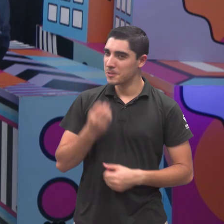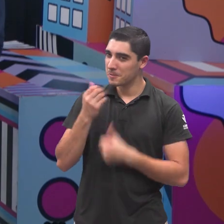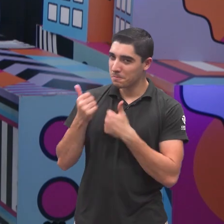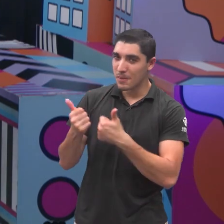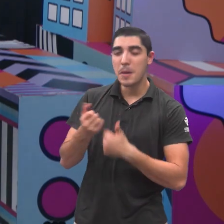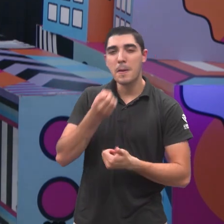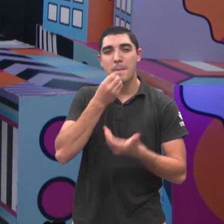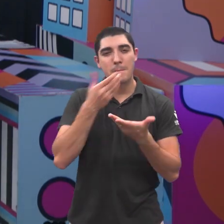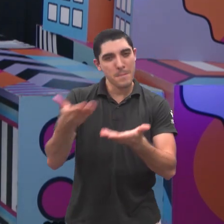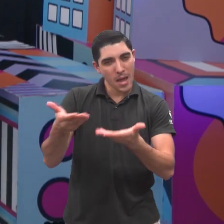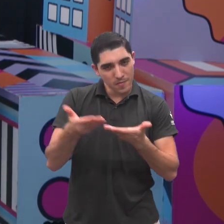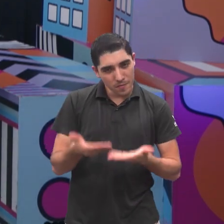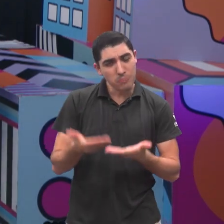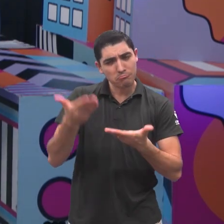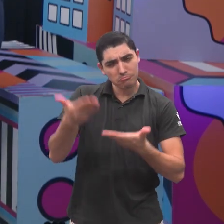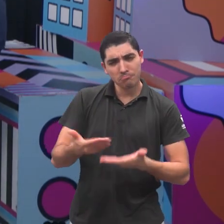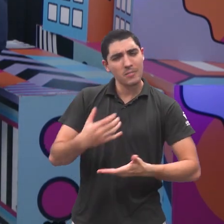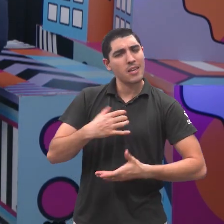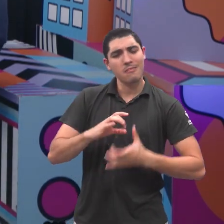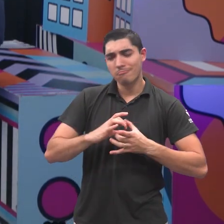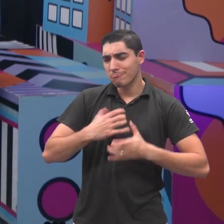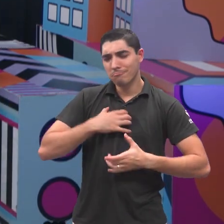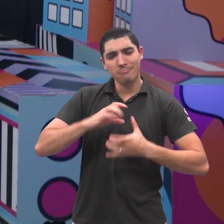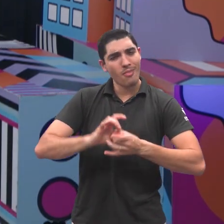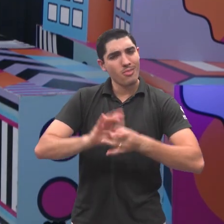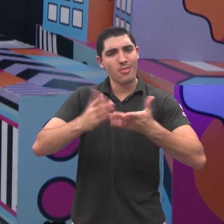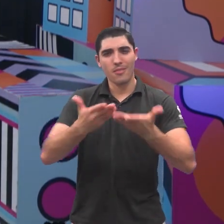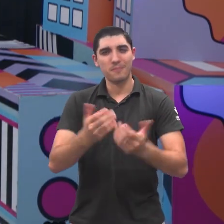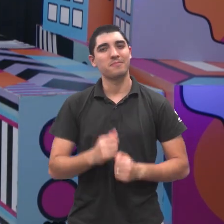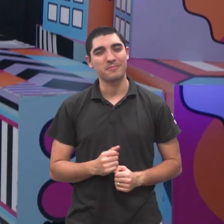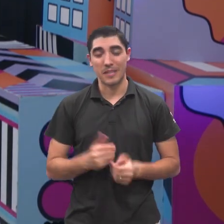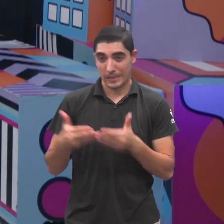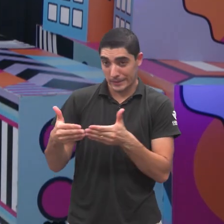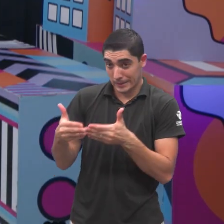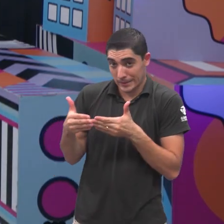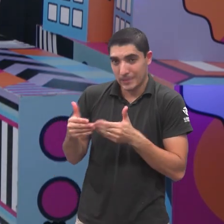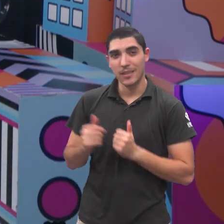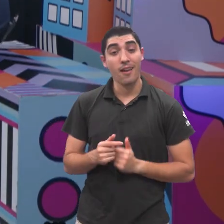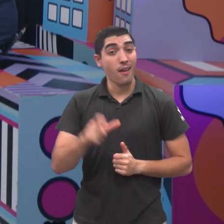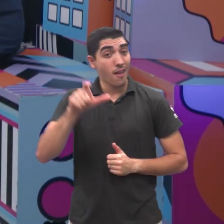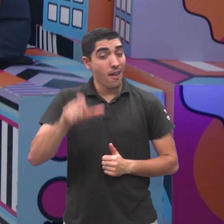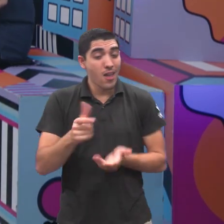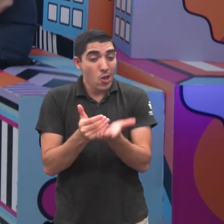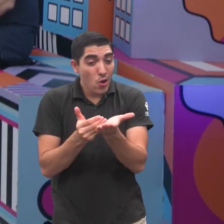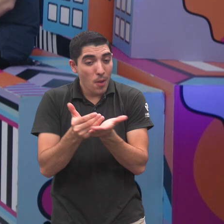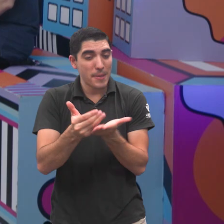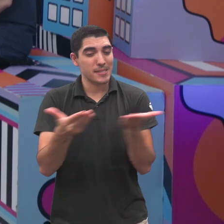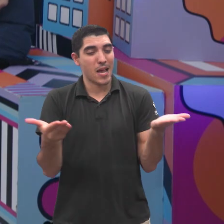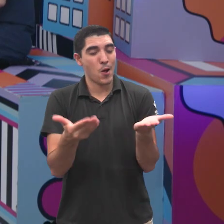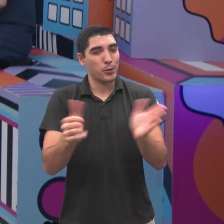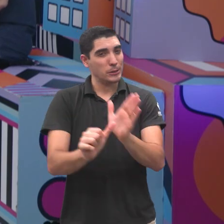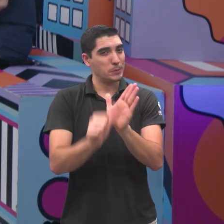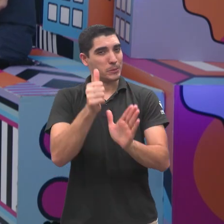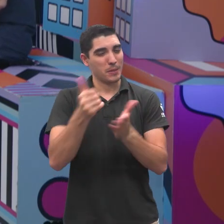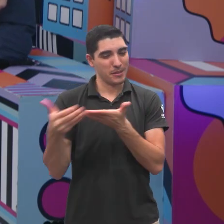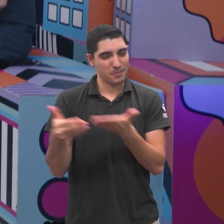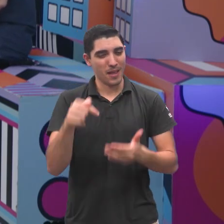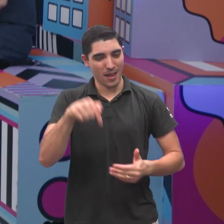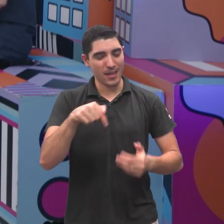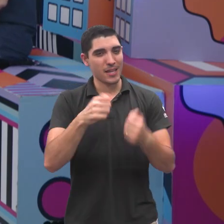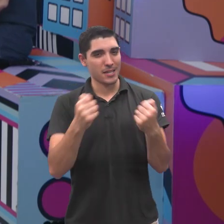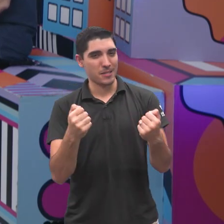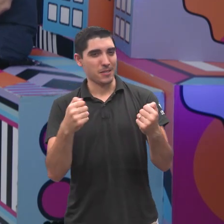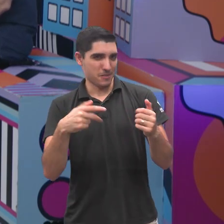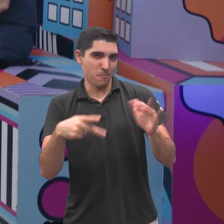bom? Bem-vindo. Tudo bem? Fica à Boa vontade, tarde. por favor. A casa é sua. Licença. Rafael que está começando aqui com a gente, vai